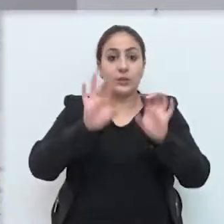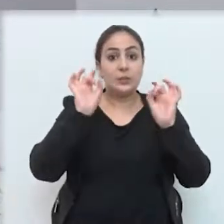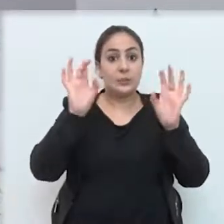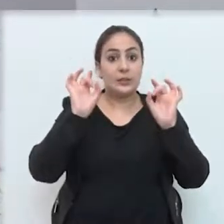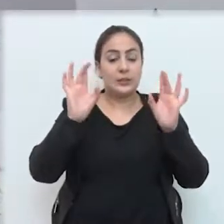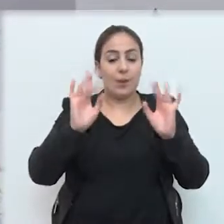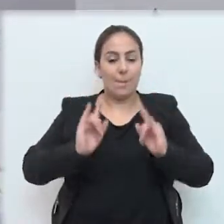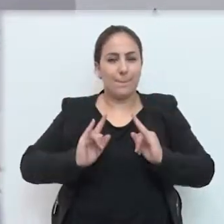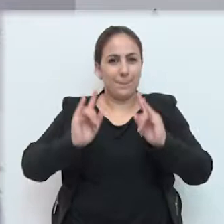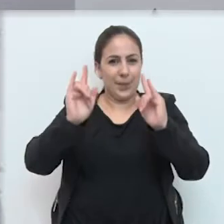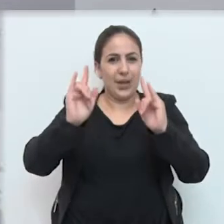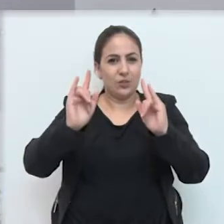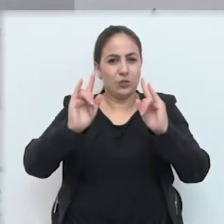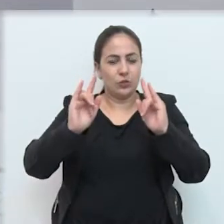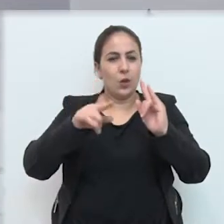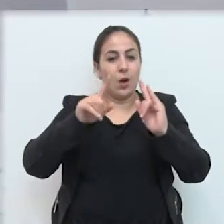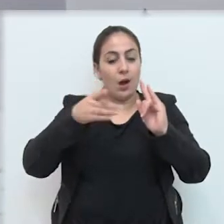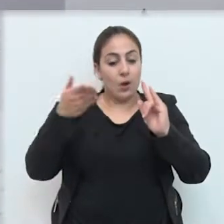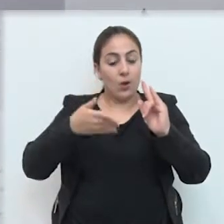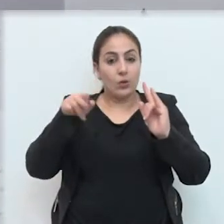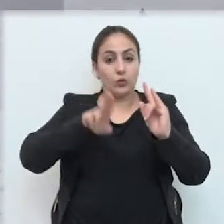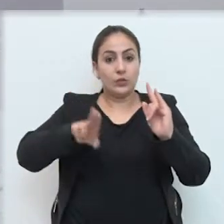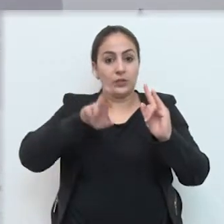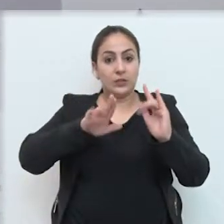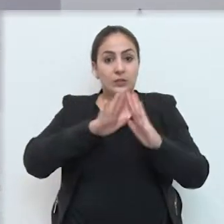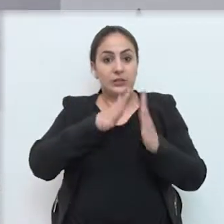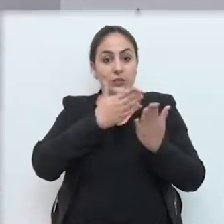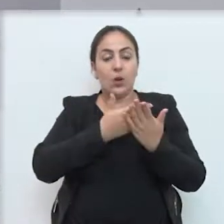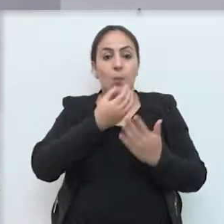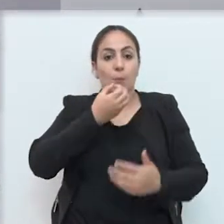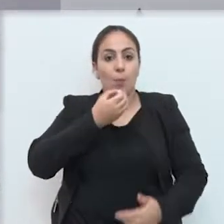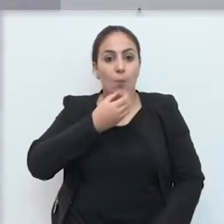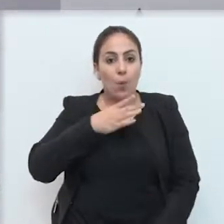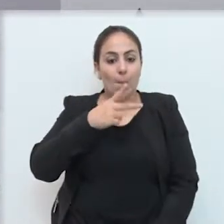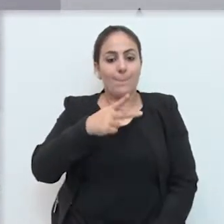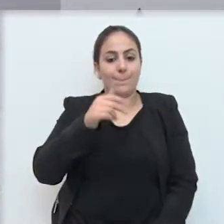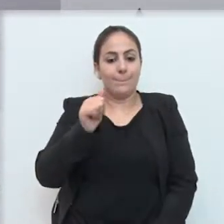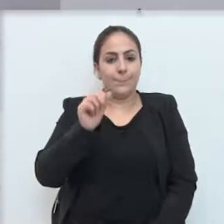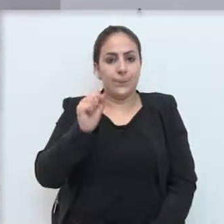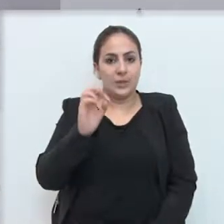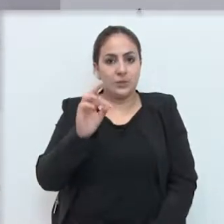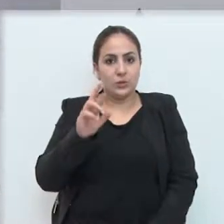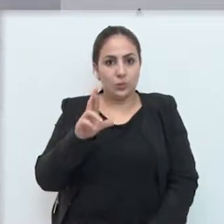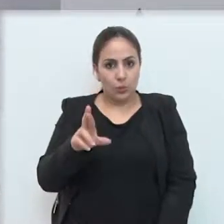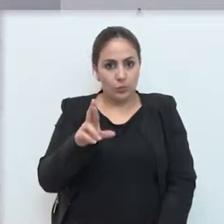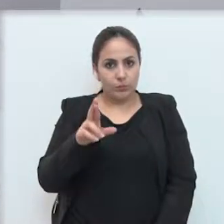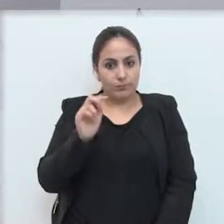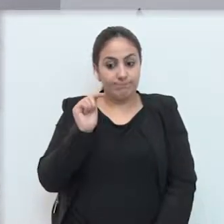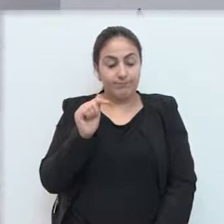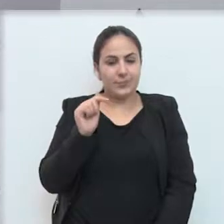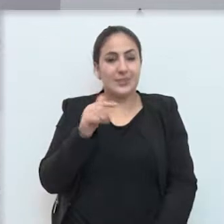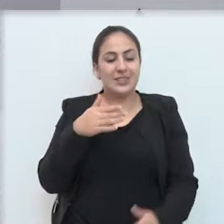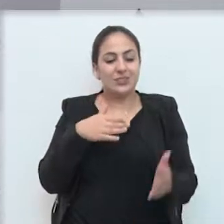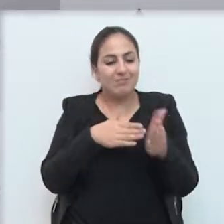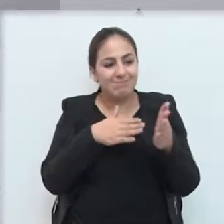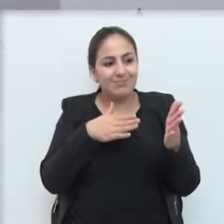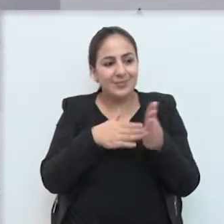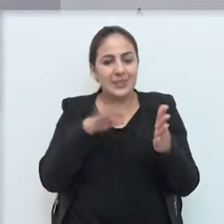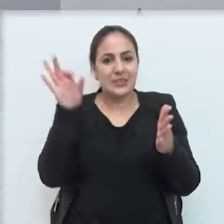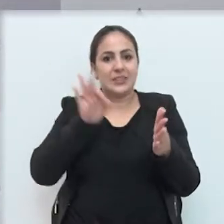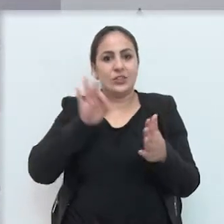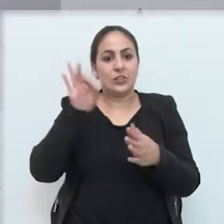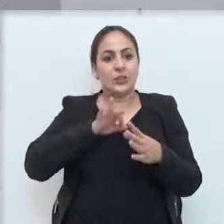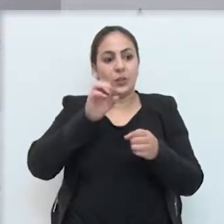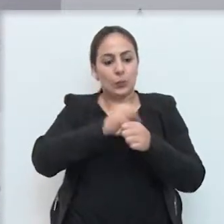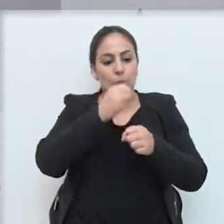região, em especial no prédio que vai ser utilizado pela Escola Bom Pastor, um limitador